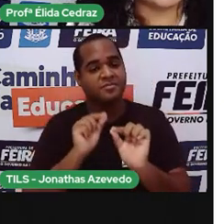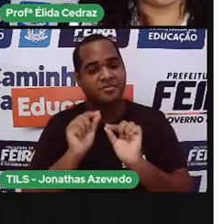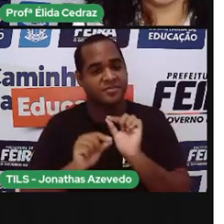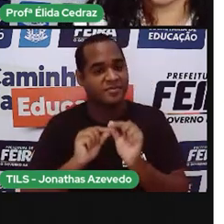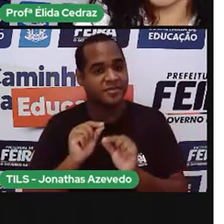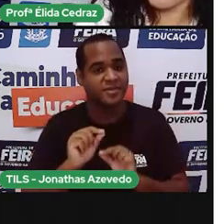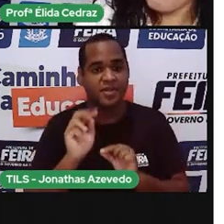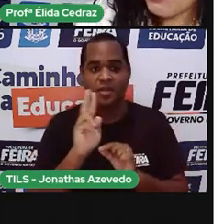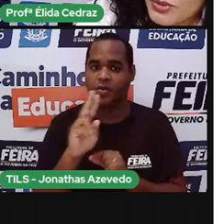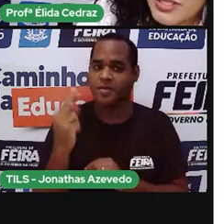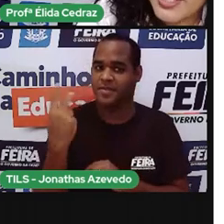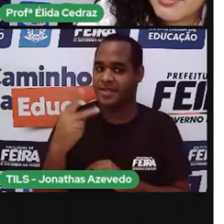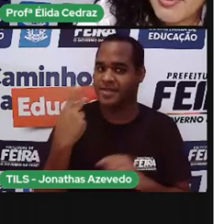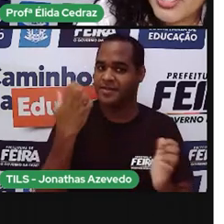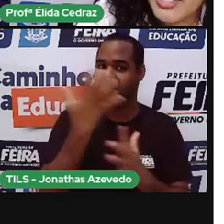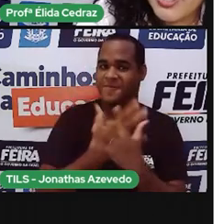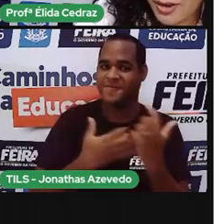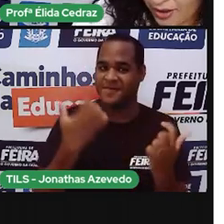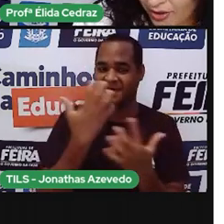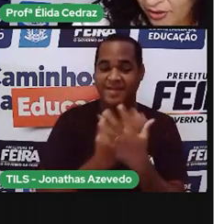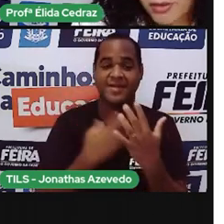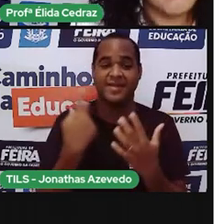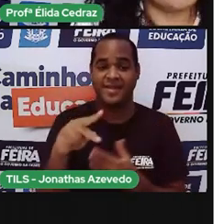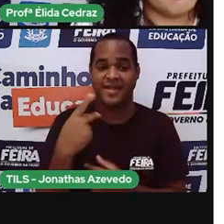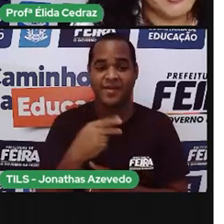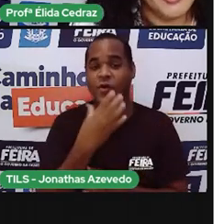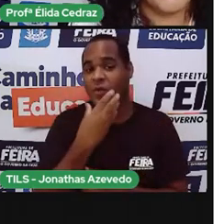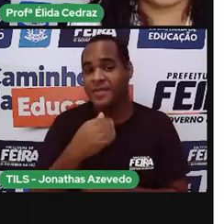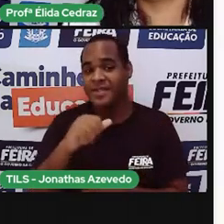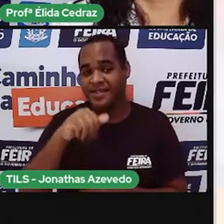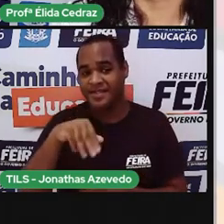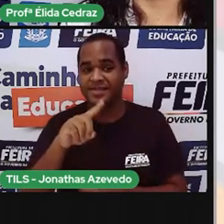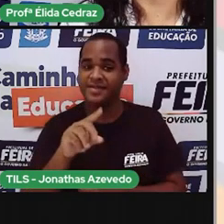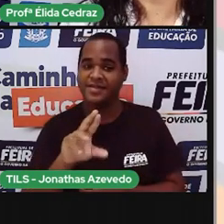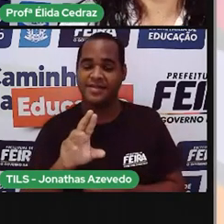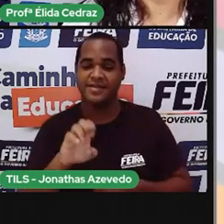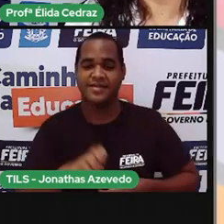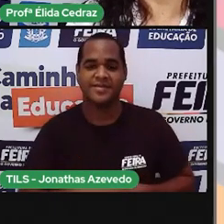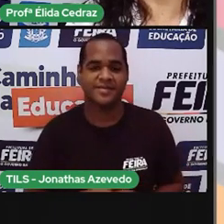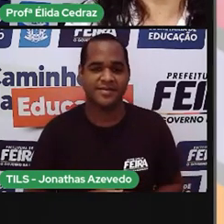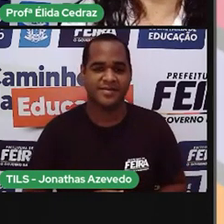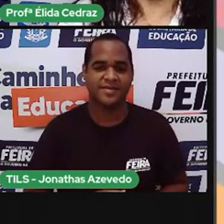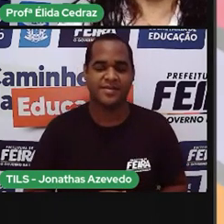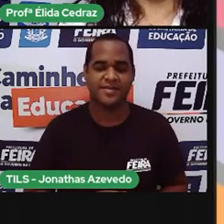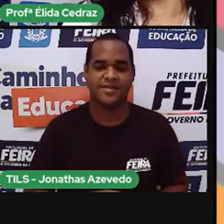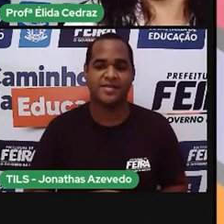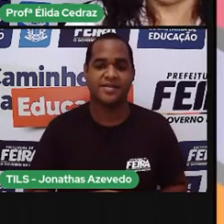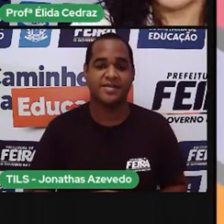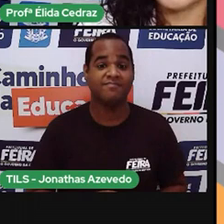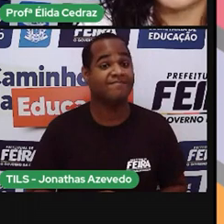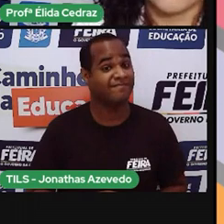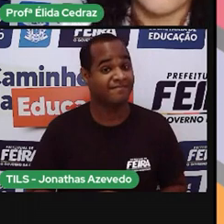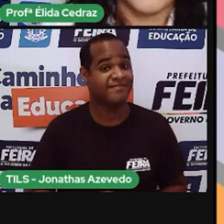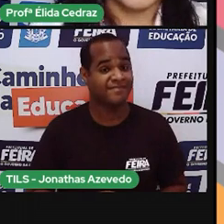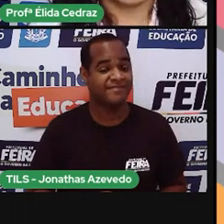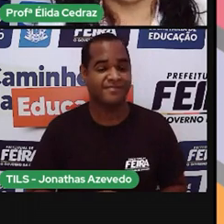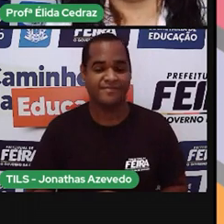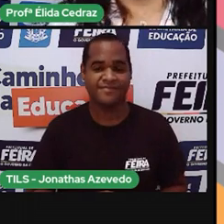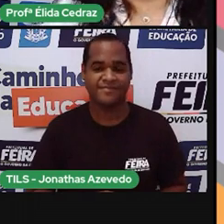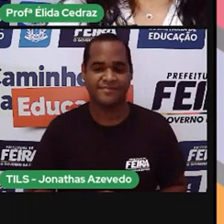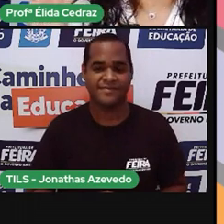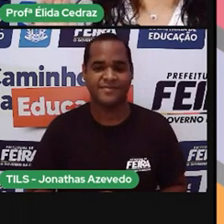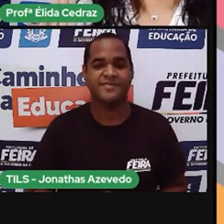instrumentos estão na música do Mestre André vamos lá oi olha